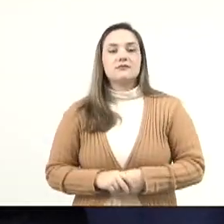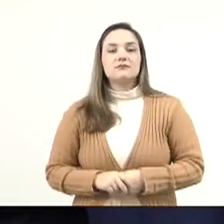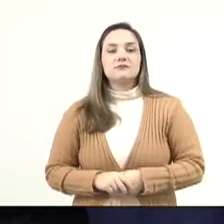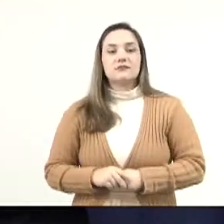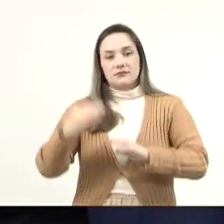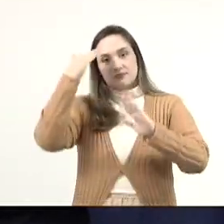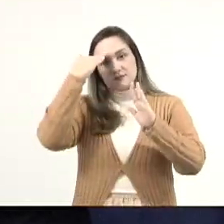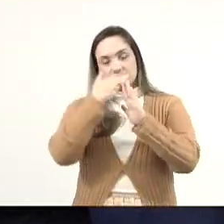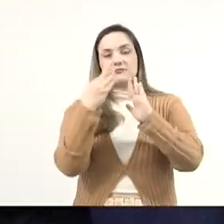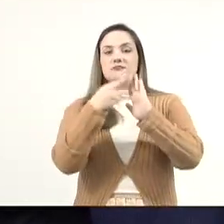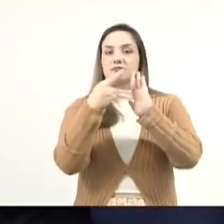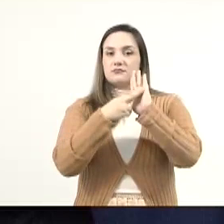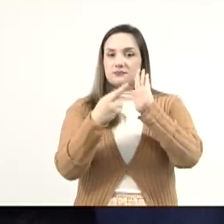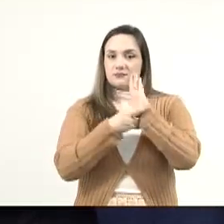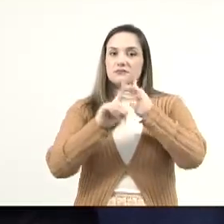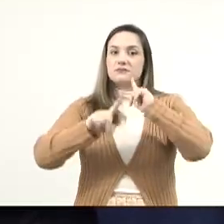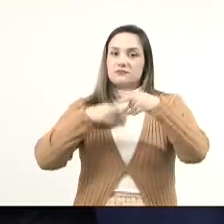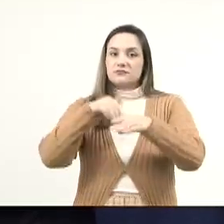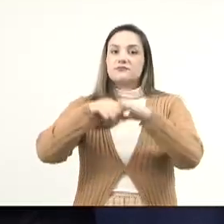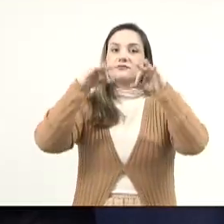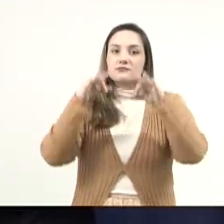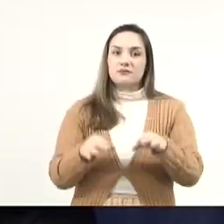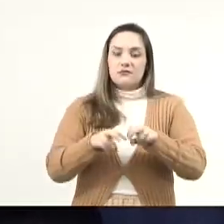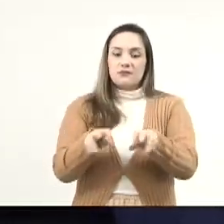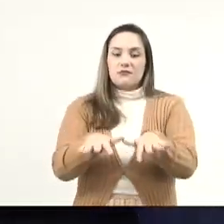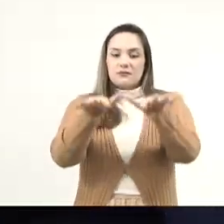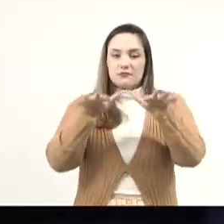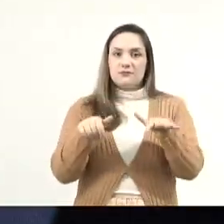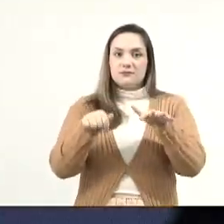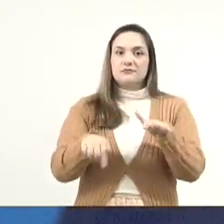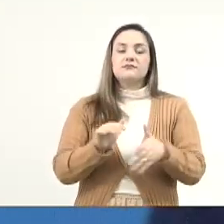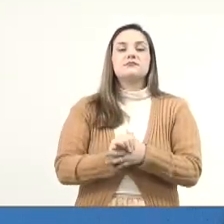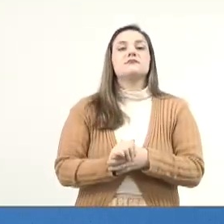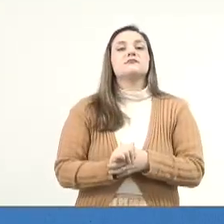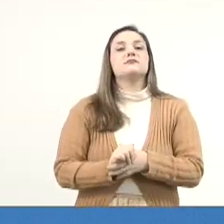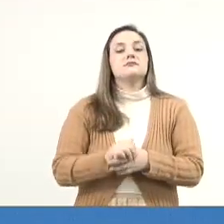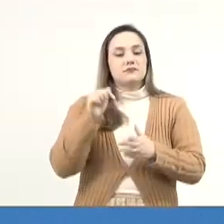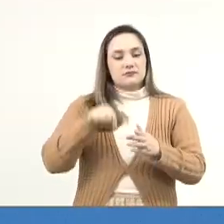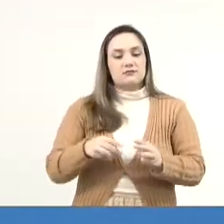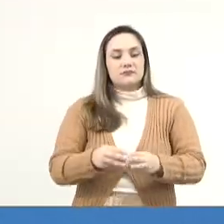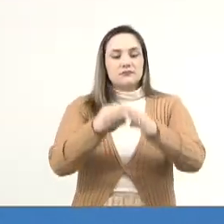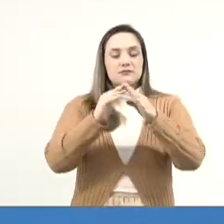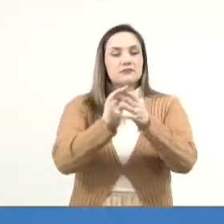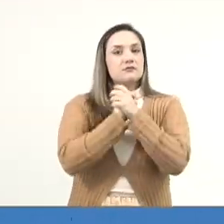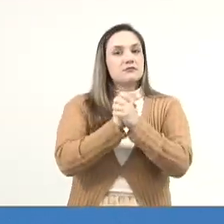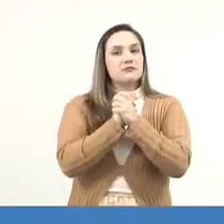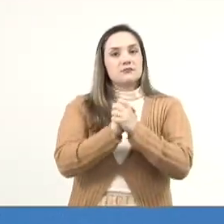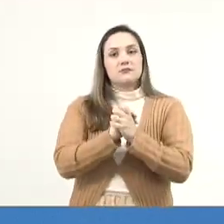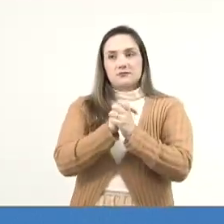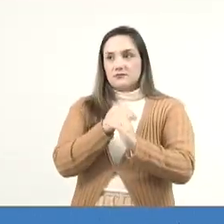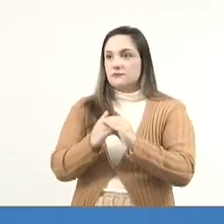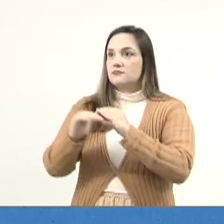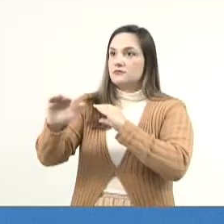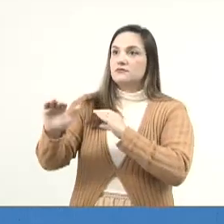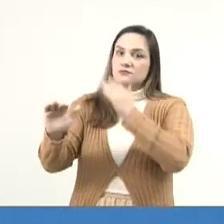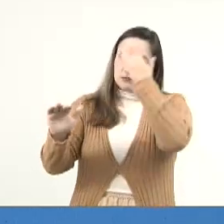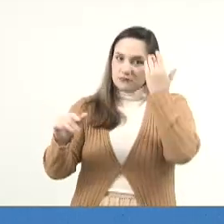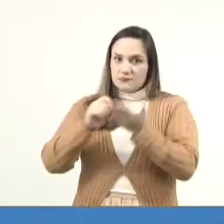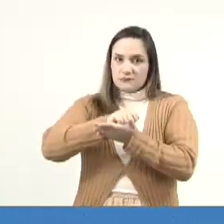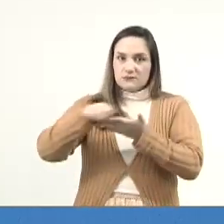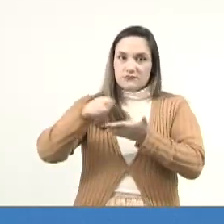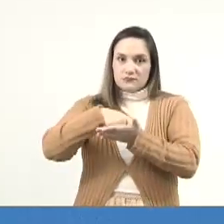regimental e ouvido colendo plenário seja encaminhada a Moção de congratulação aores do livro